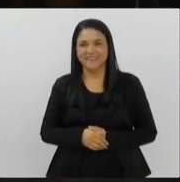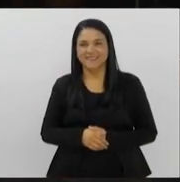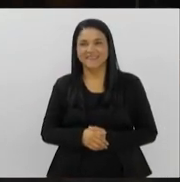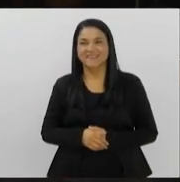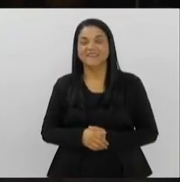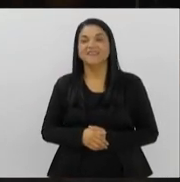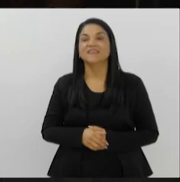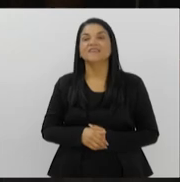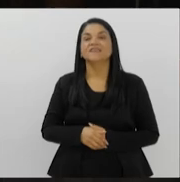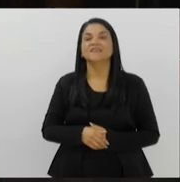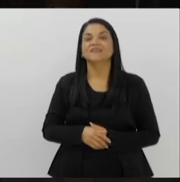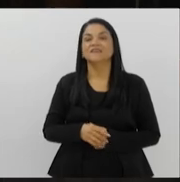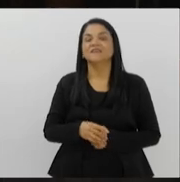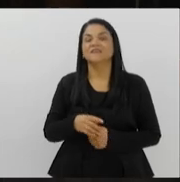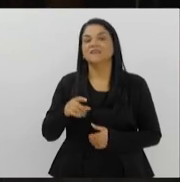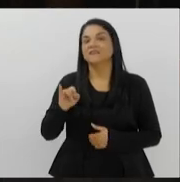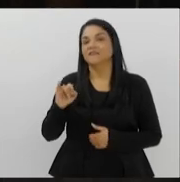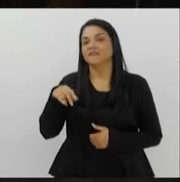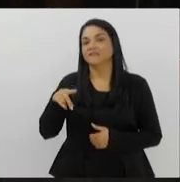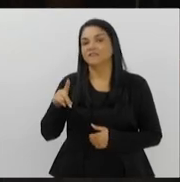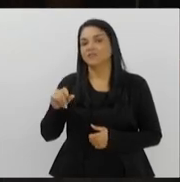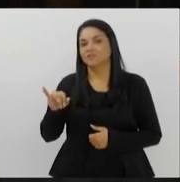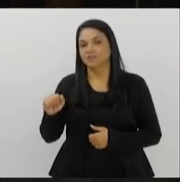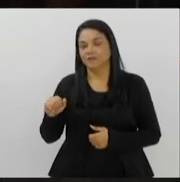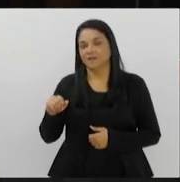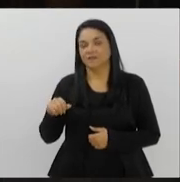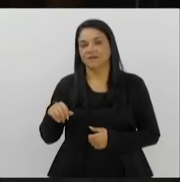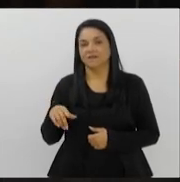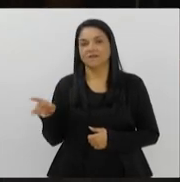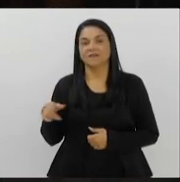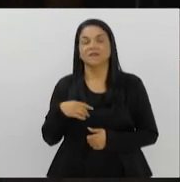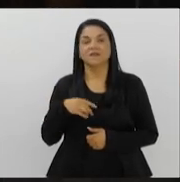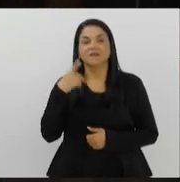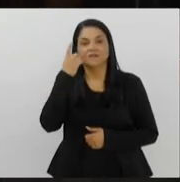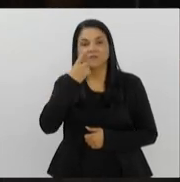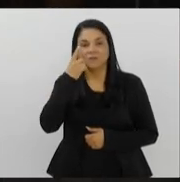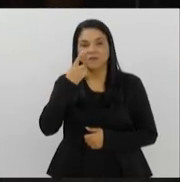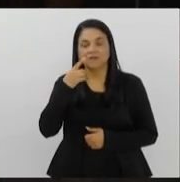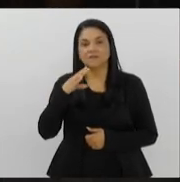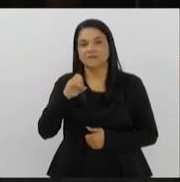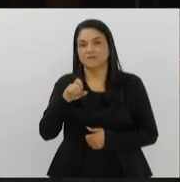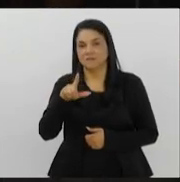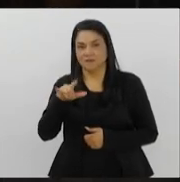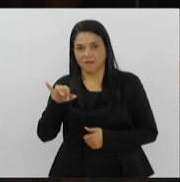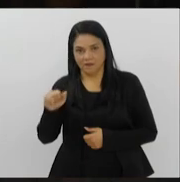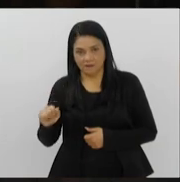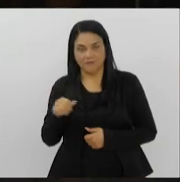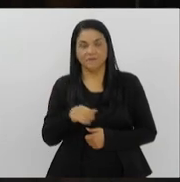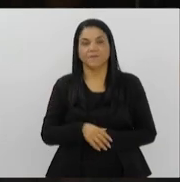Indiabelau. Pela hora. Só um minutinho. A deputada Célia Jordão, também.